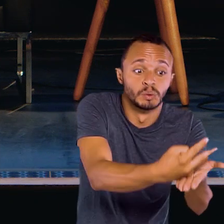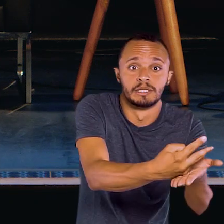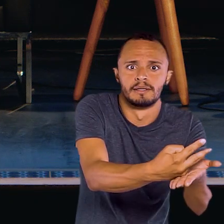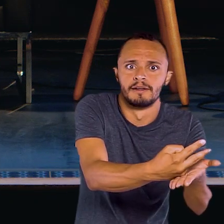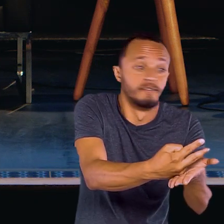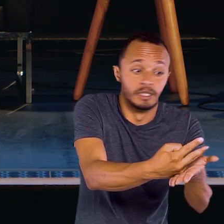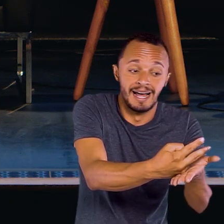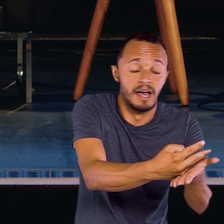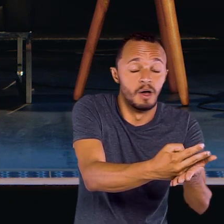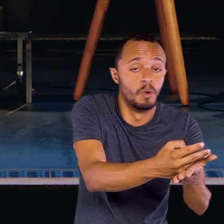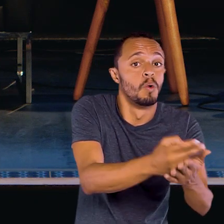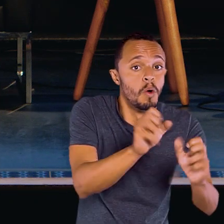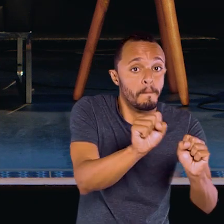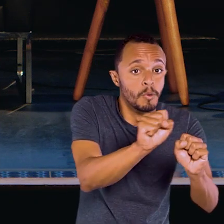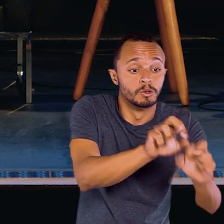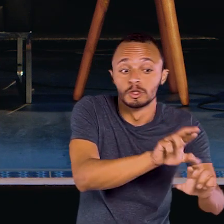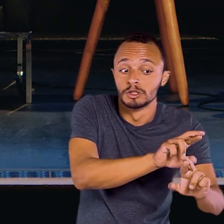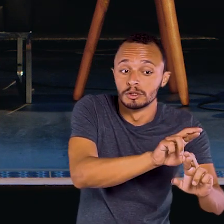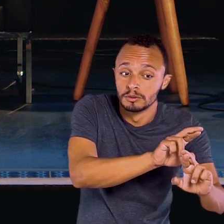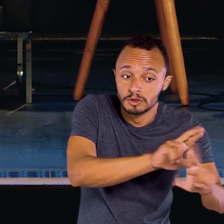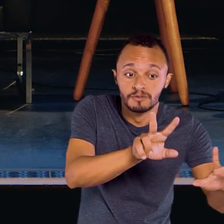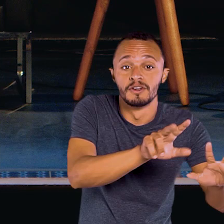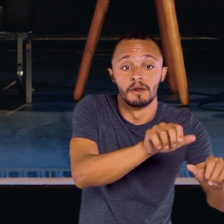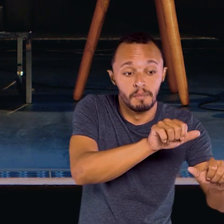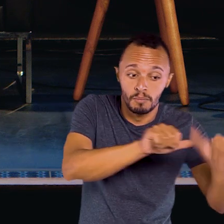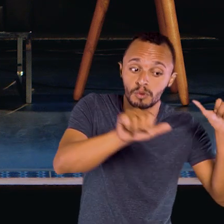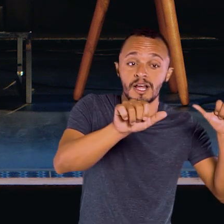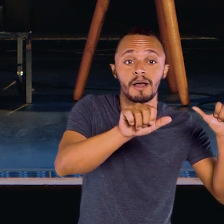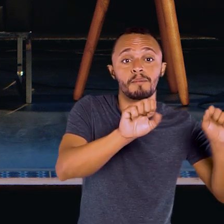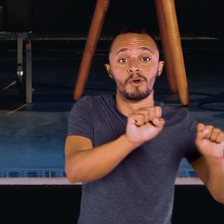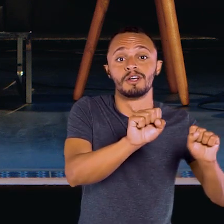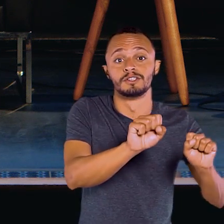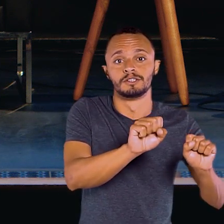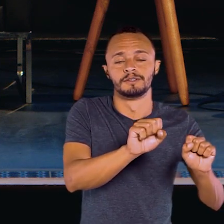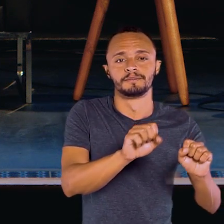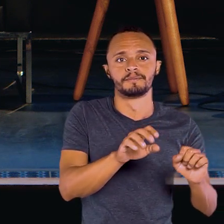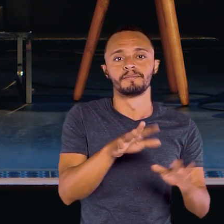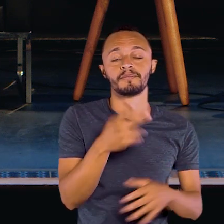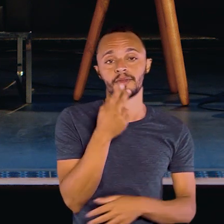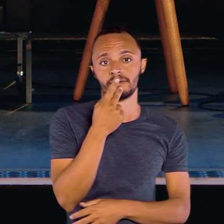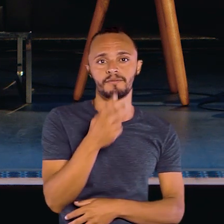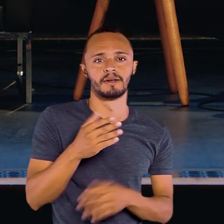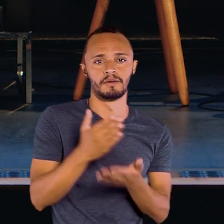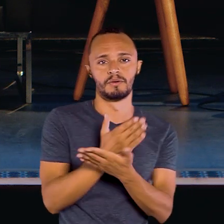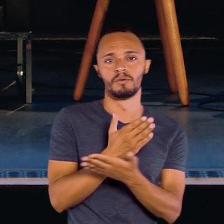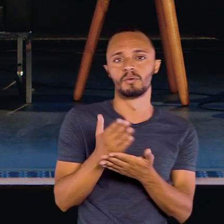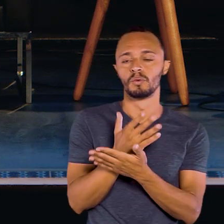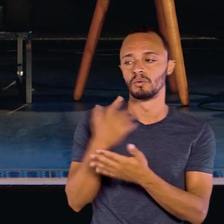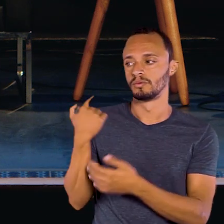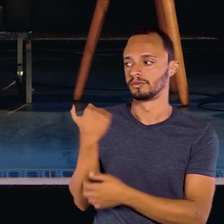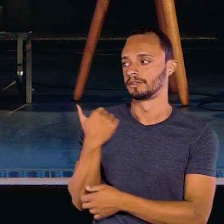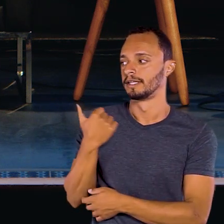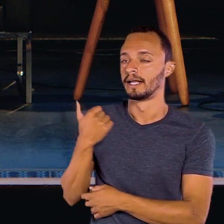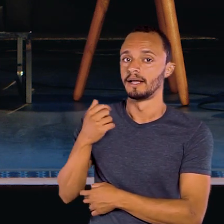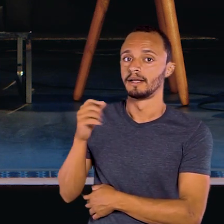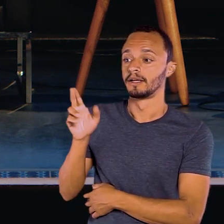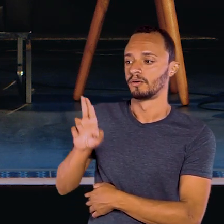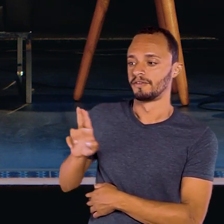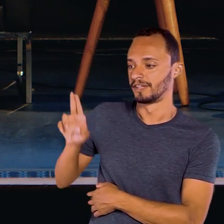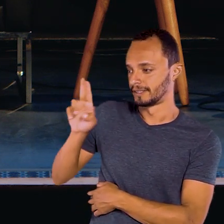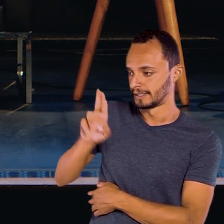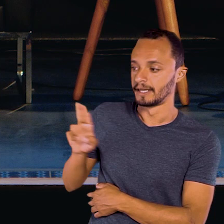eu tenho isso na minha história, mas eu não falo, porque, se eu falar, eu vou ser, para sempre, A acadêmica que foi